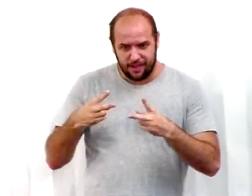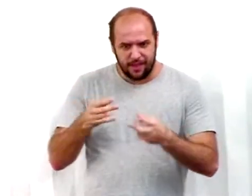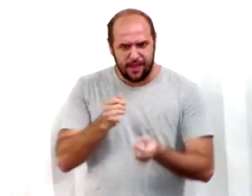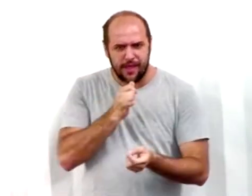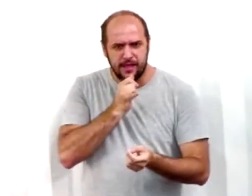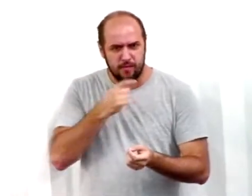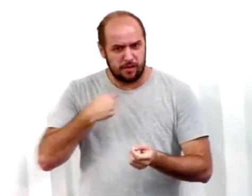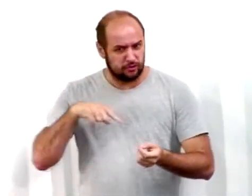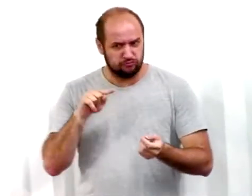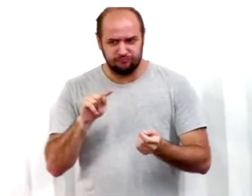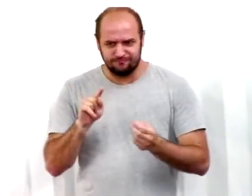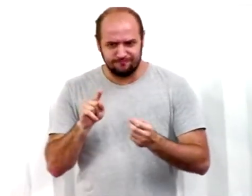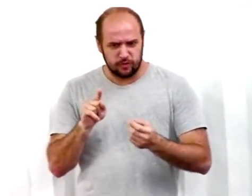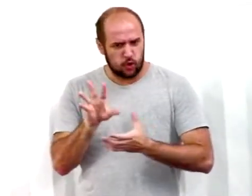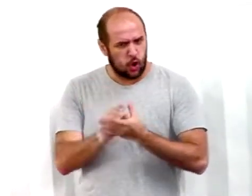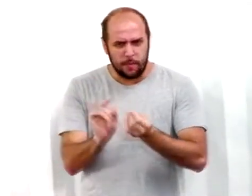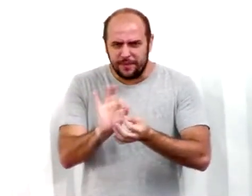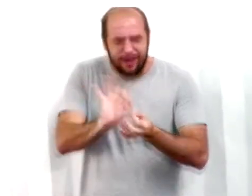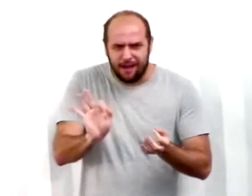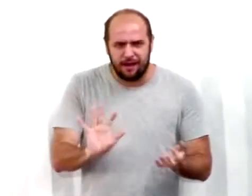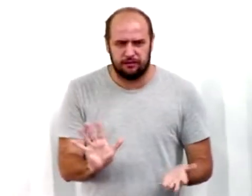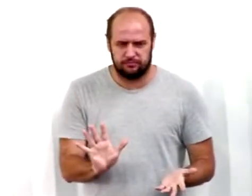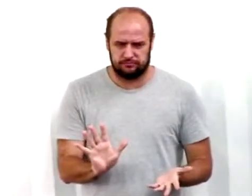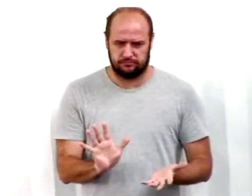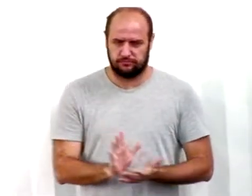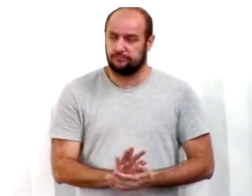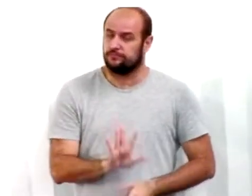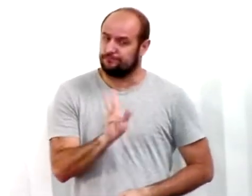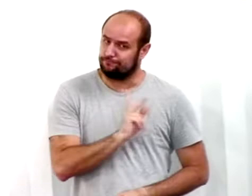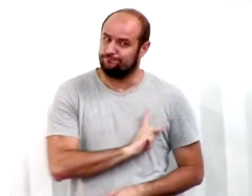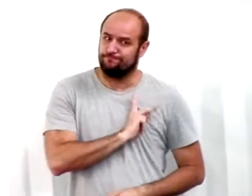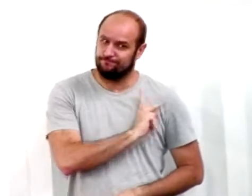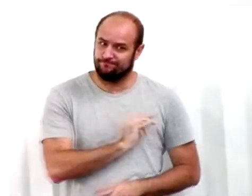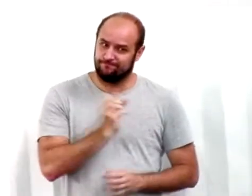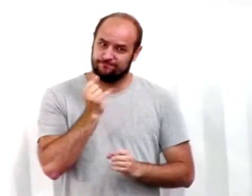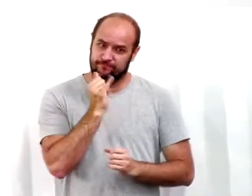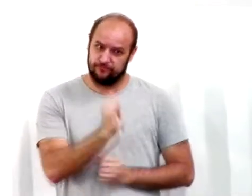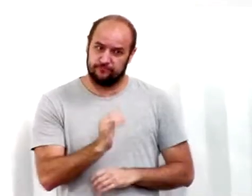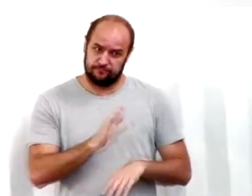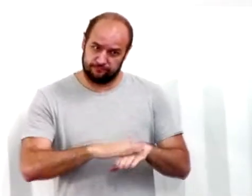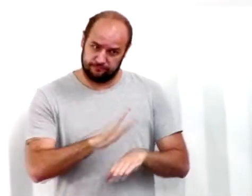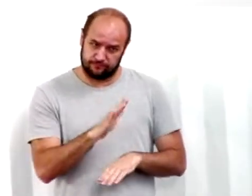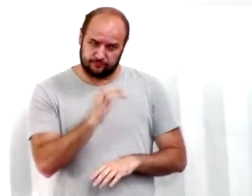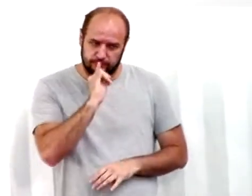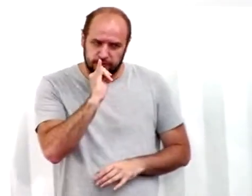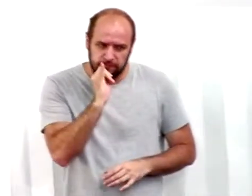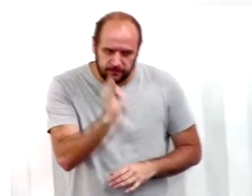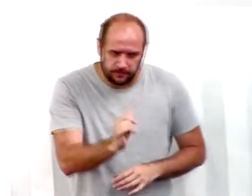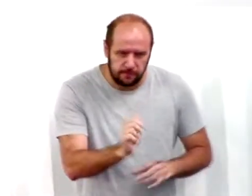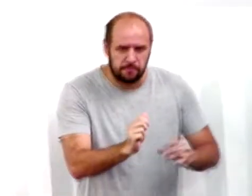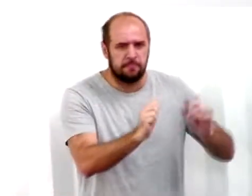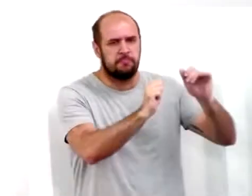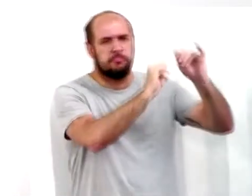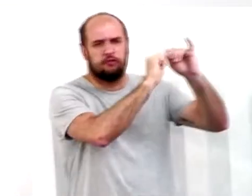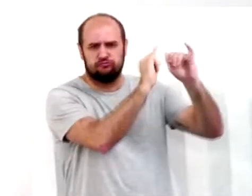Mas Paulo não para por aí. Ele nos traz uma advertência contra a idolatria. Ele fala